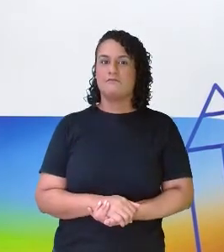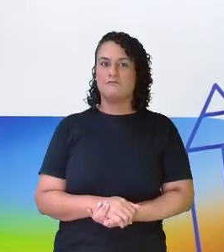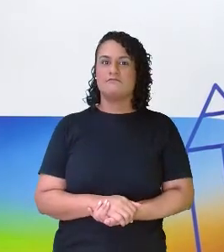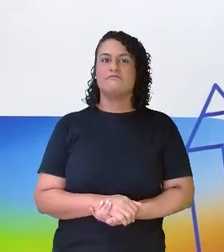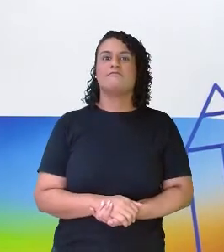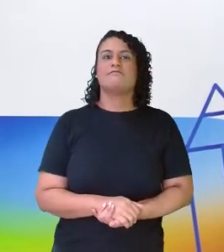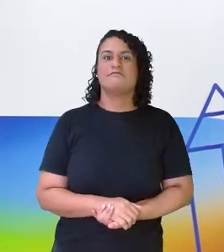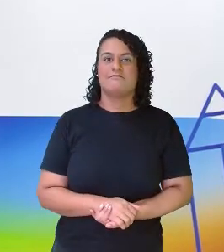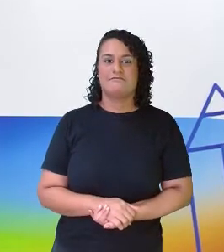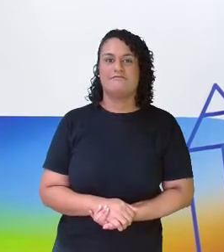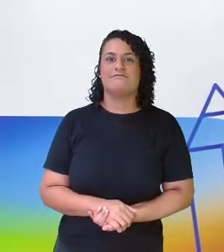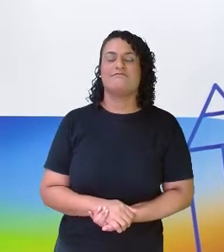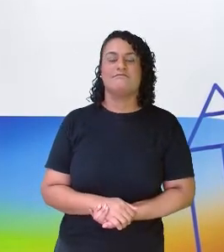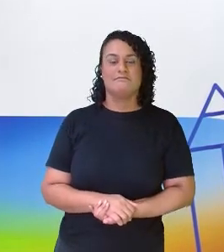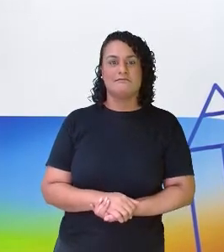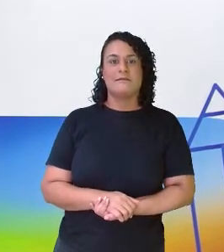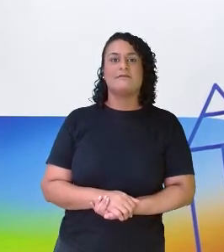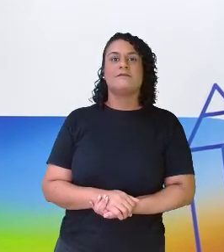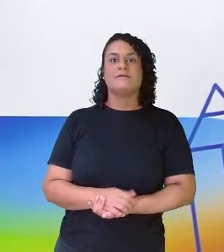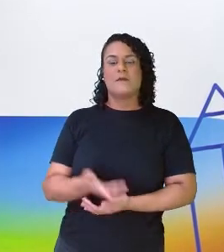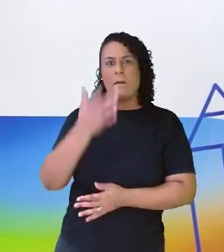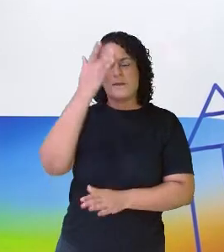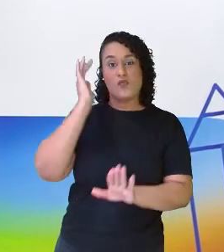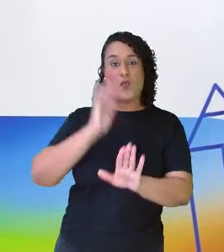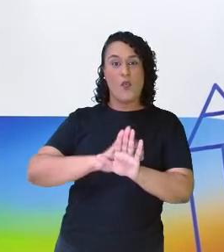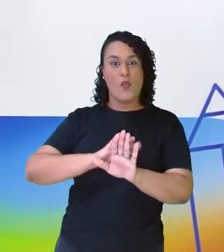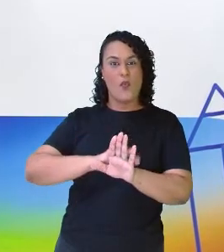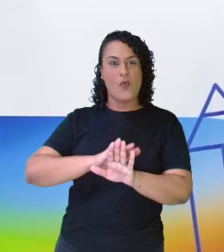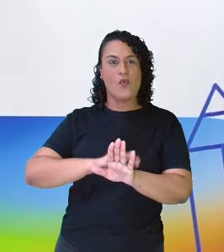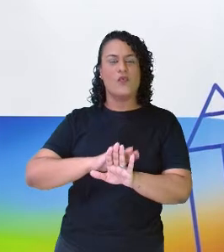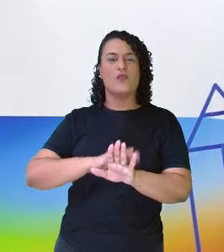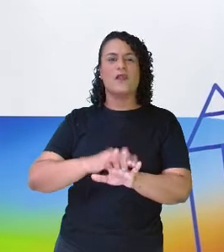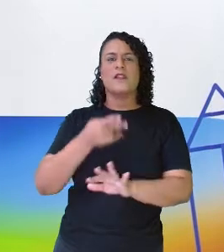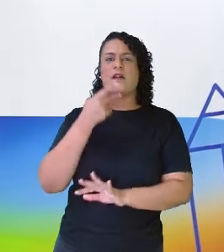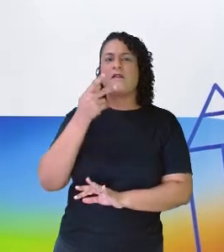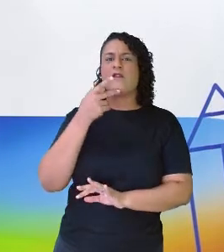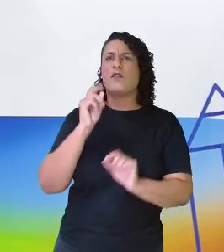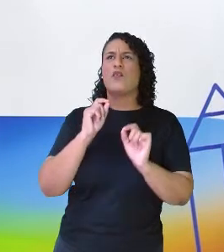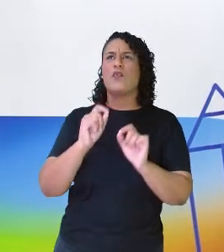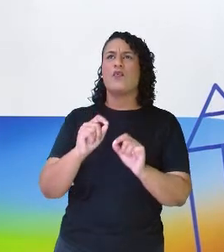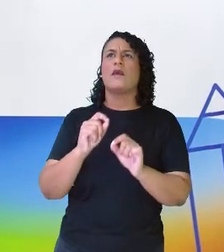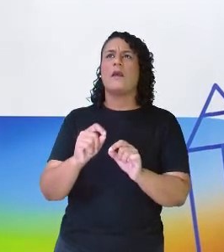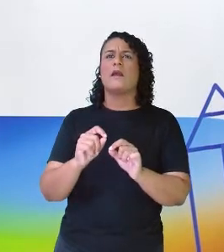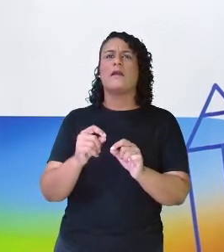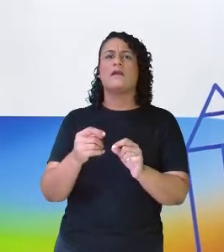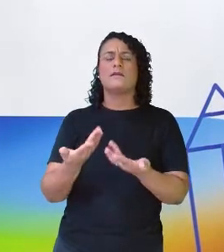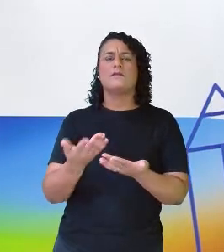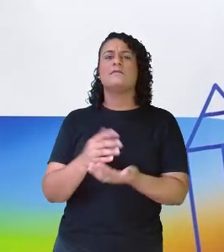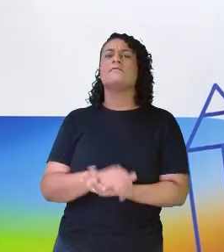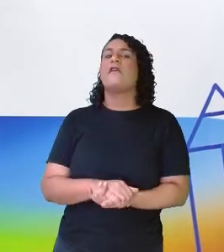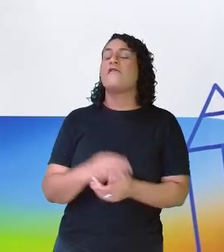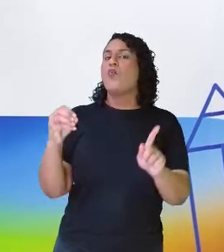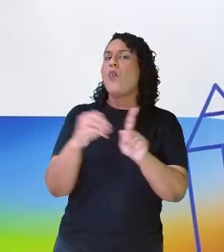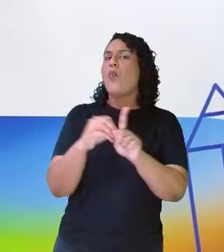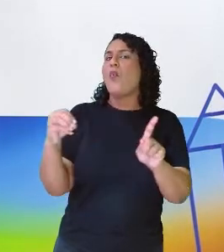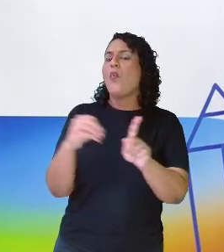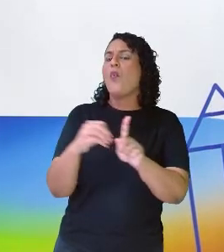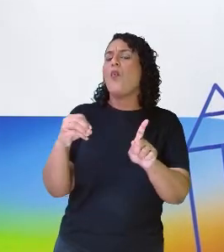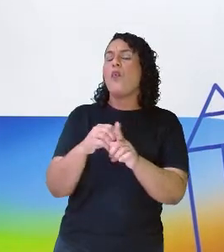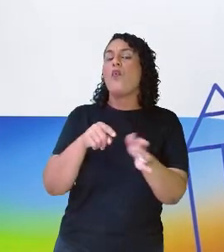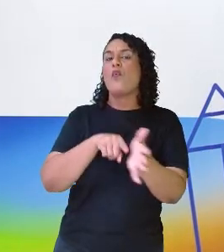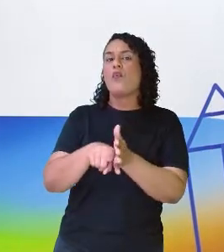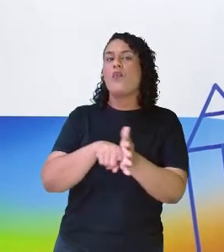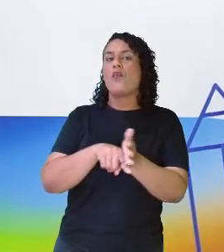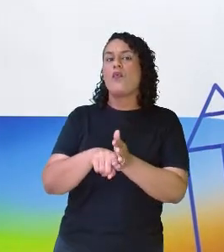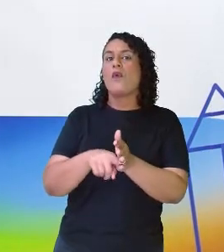Google. Que é muito comum essa expressão para a gente que está no mundo tecnológico, é fazer um Google, né? Tudo é isso, fazer um Google. Mas antes desse